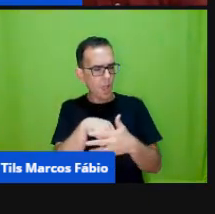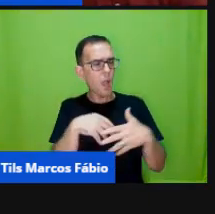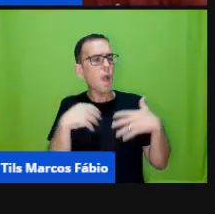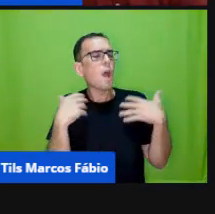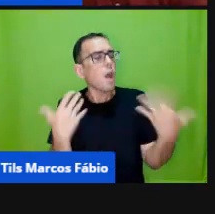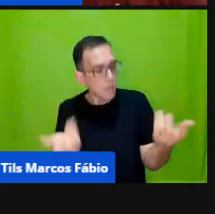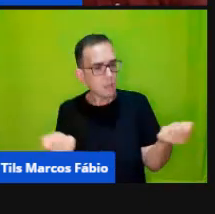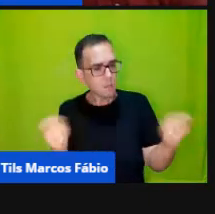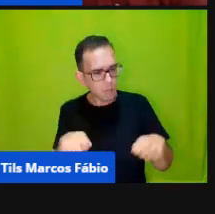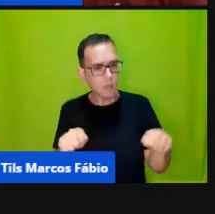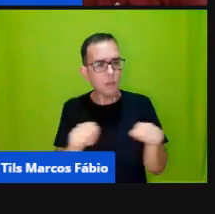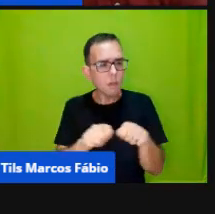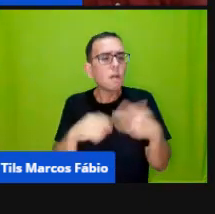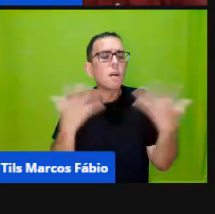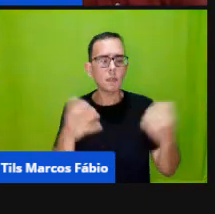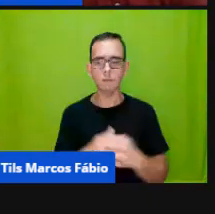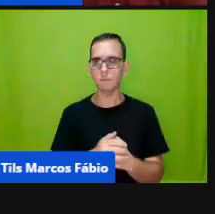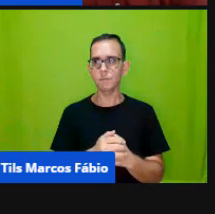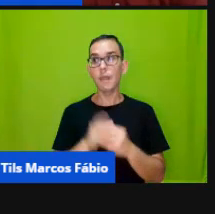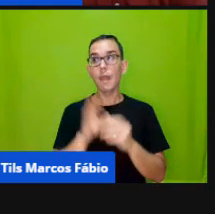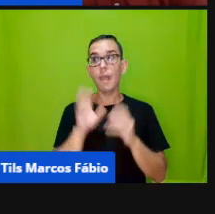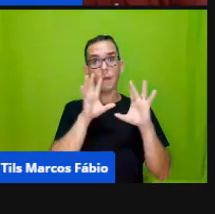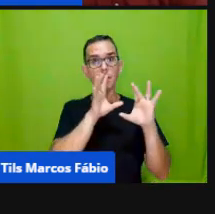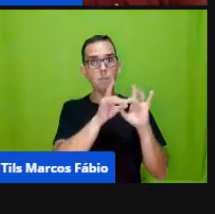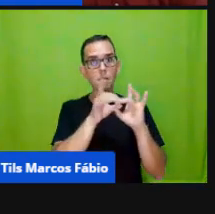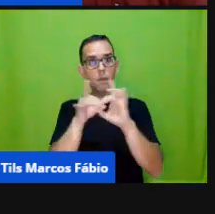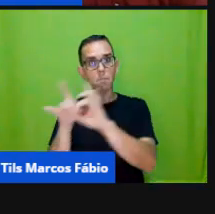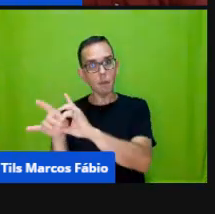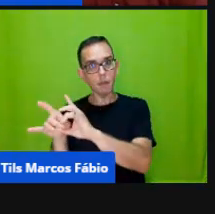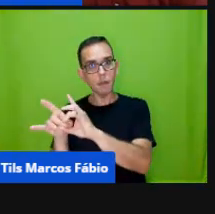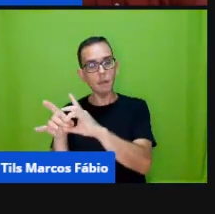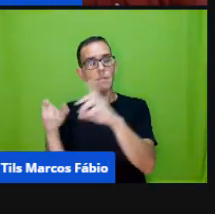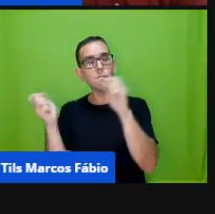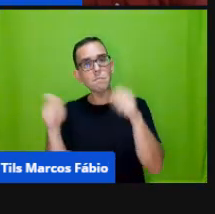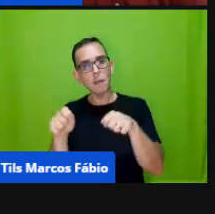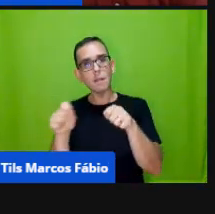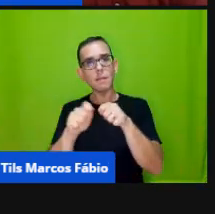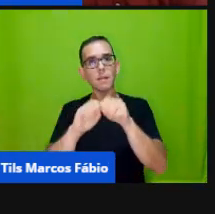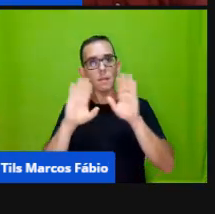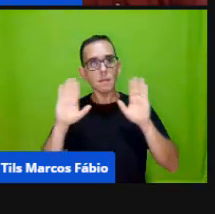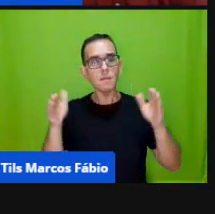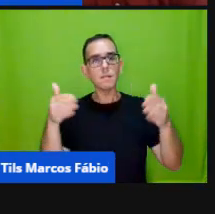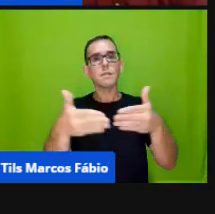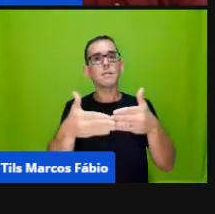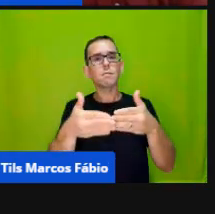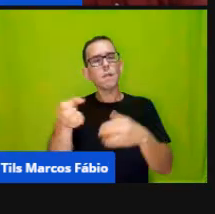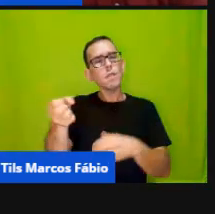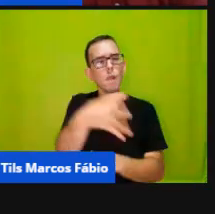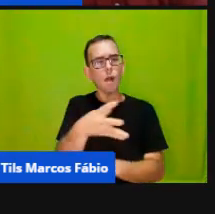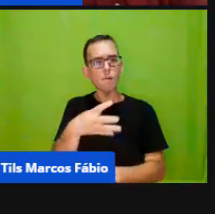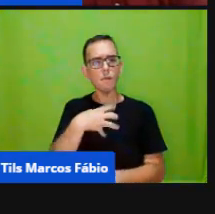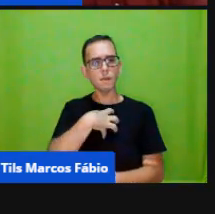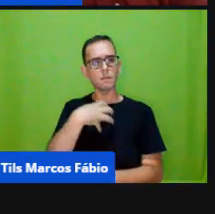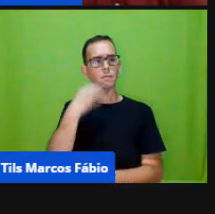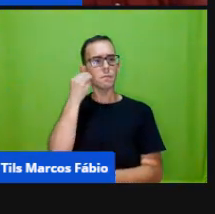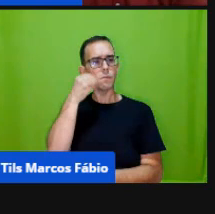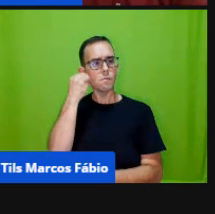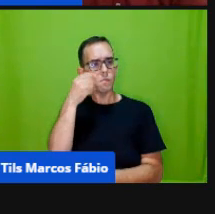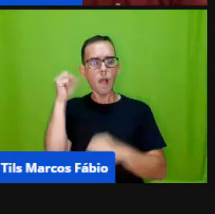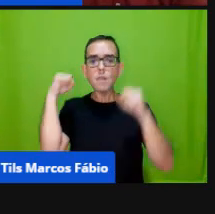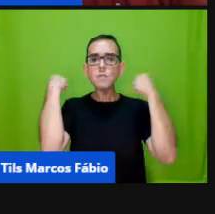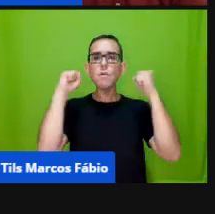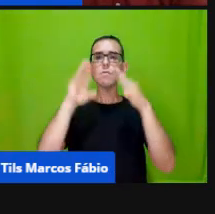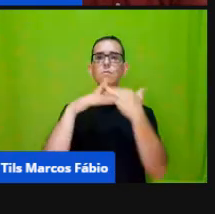vai fazer um apanhadinho disso para poder a gente entrar especificamente numa nova tendência que é o esporte